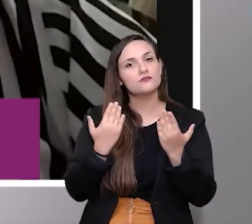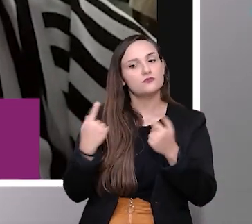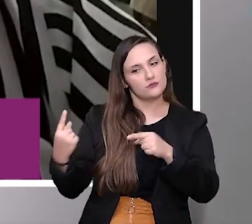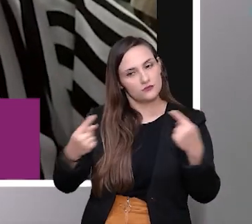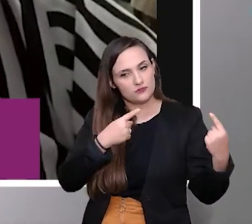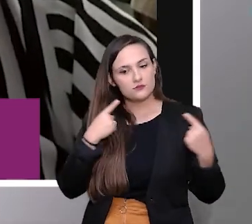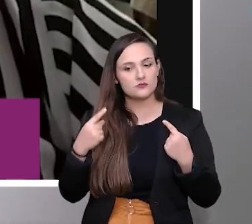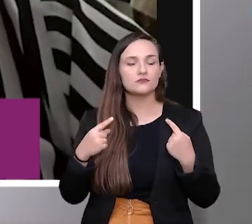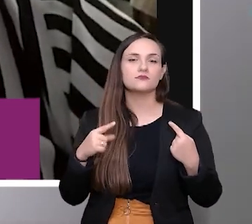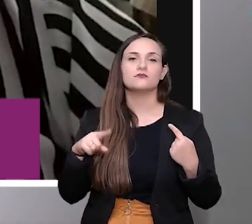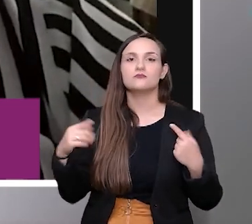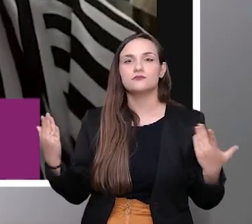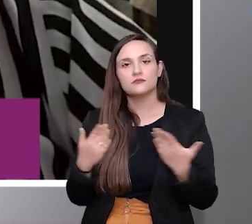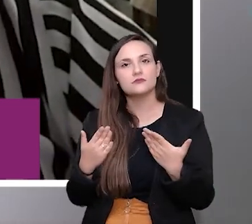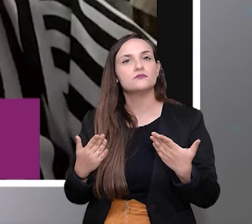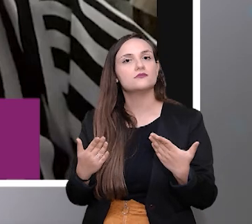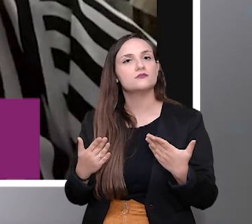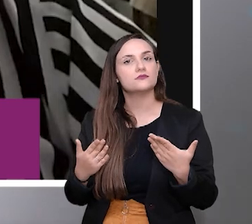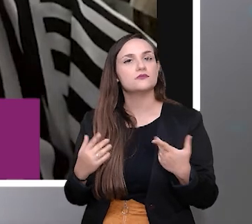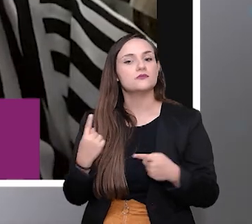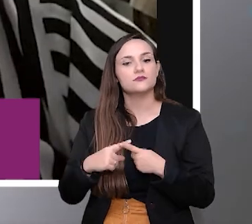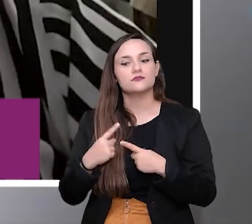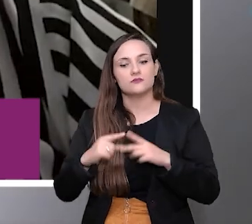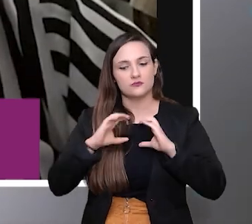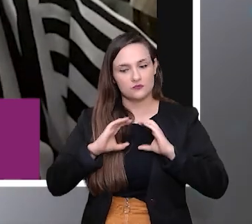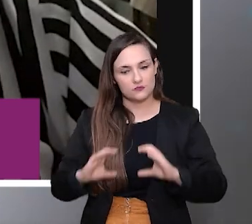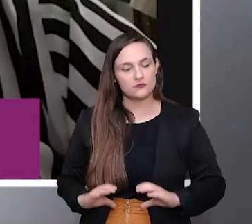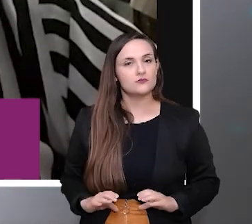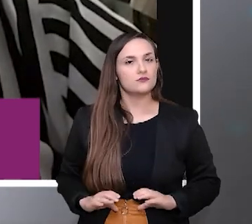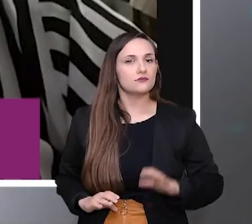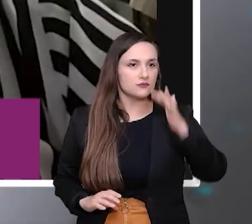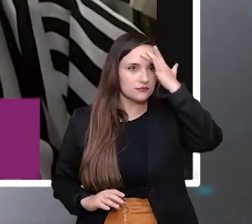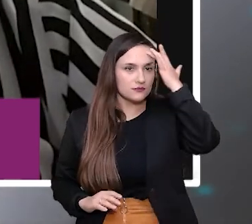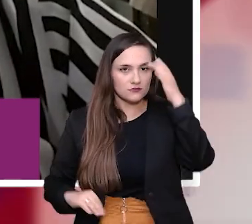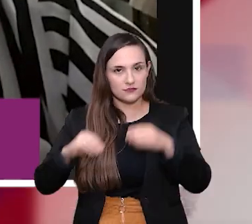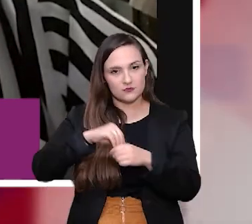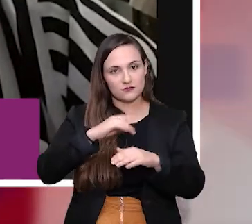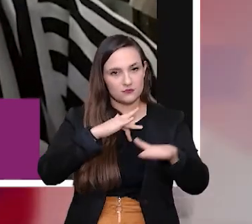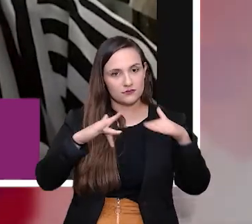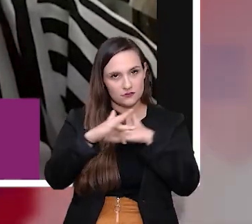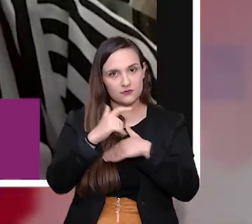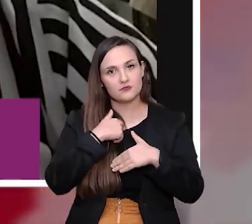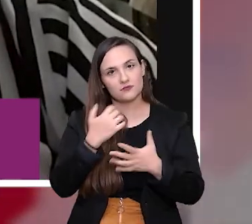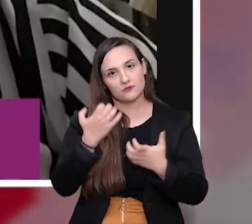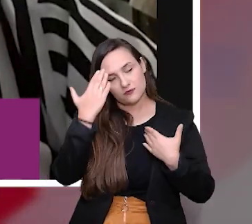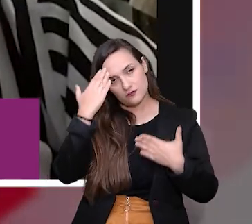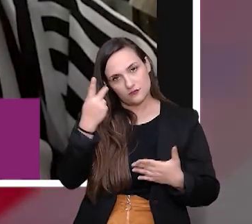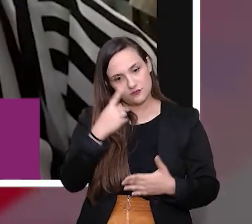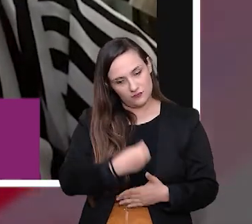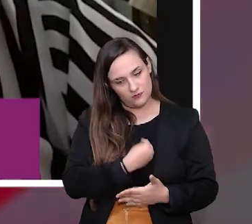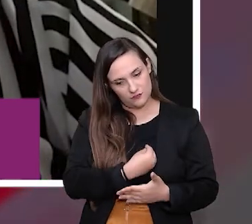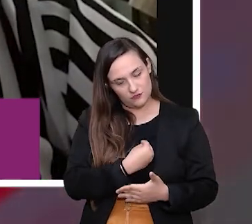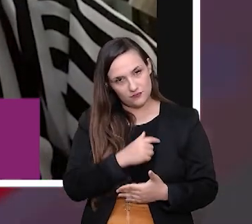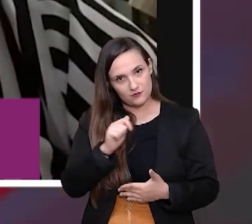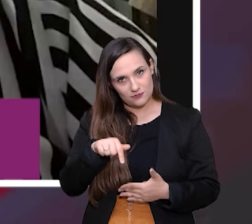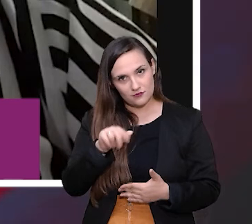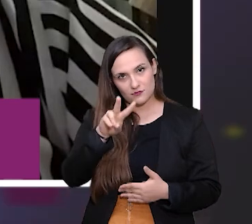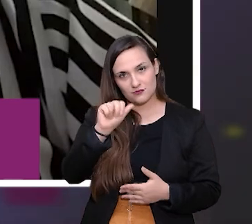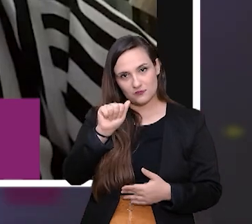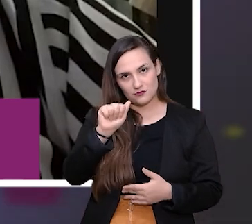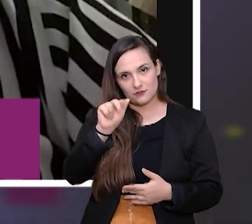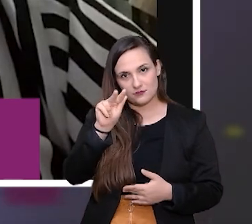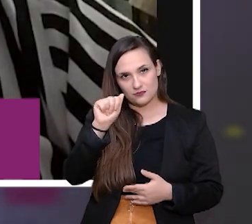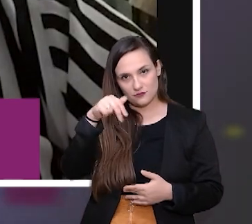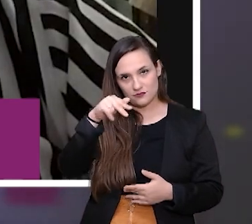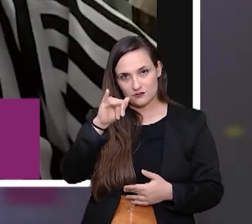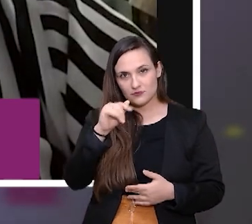no mundo todo, motivado aí pelo comportamento das pessoas nas mídias sociais. Eu quero agradecer sua participação com a gente, viu, Avani?